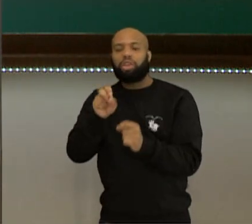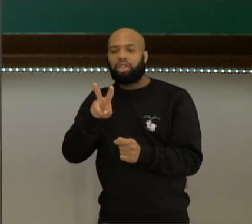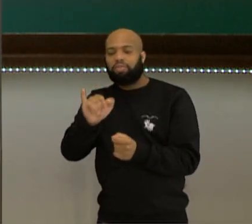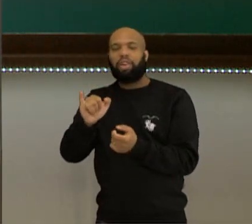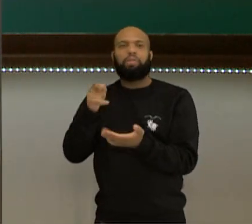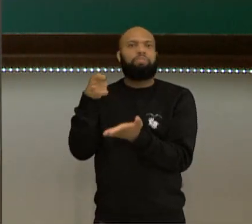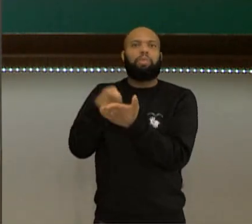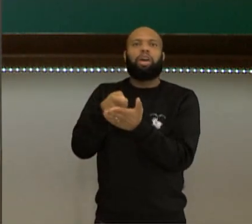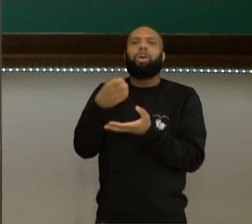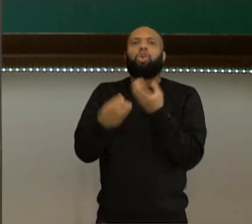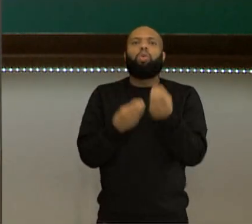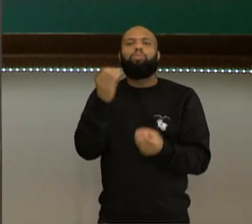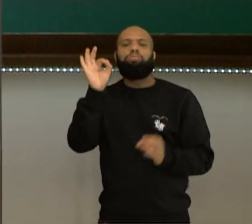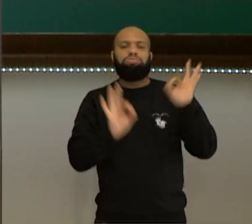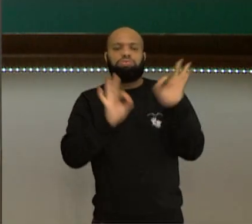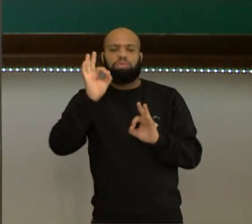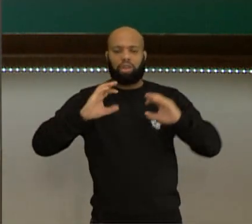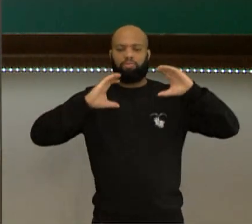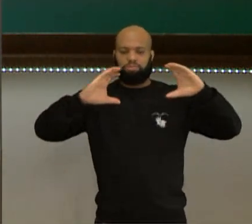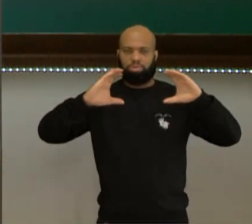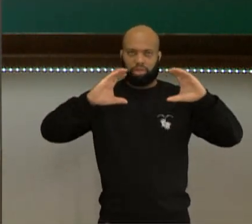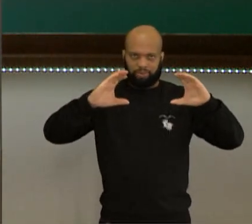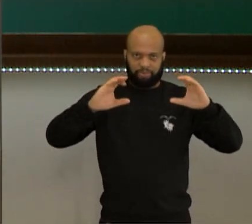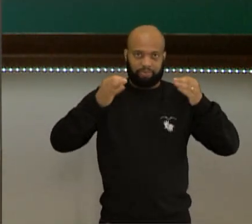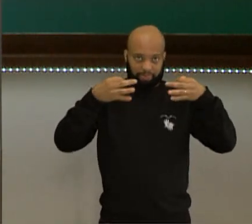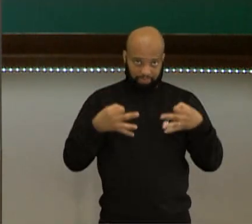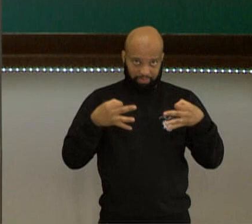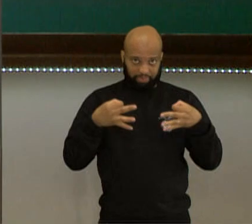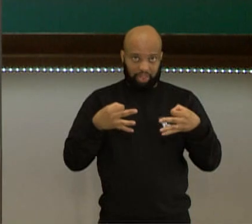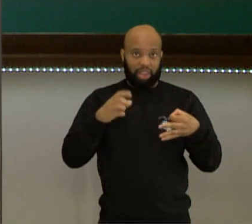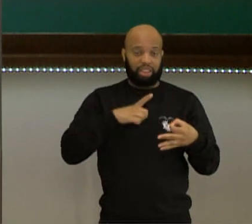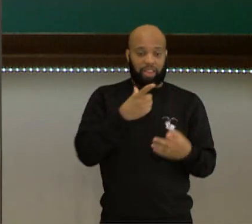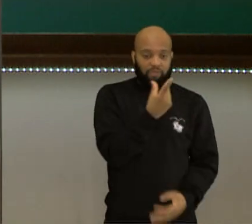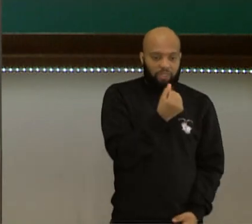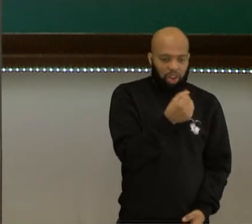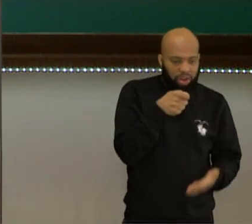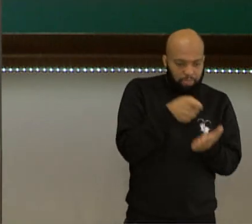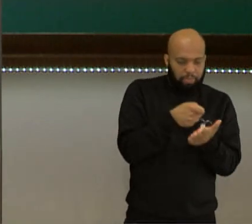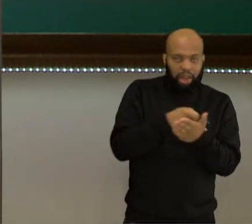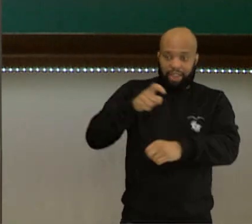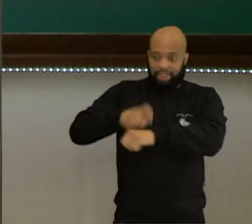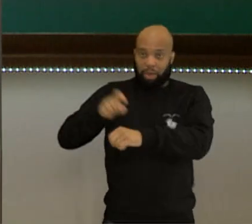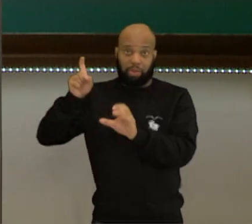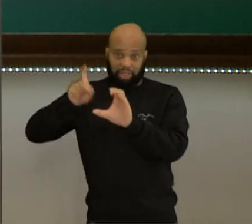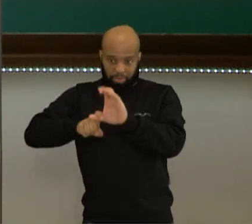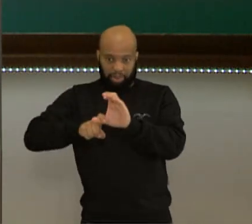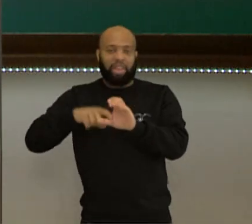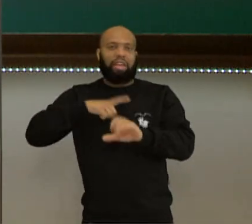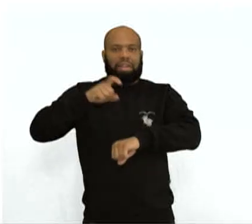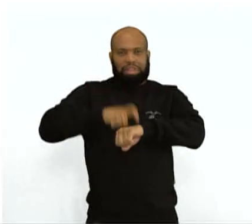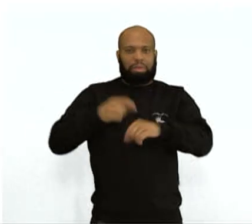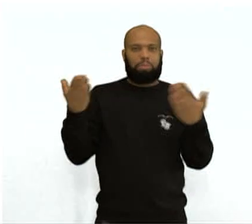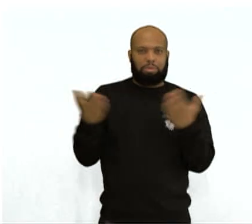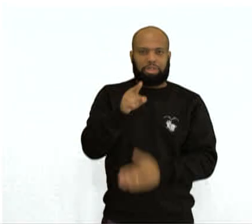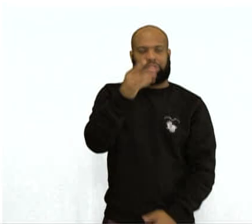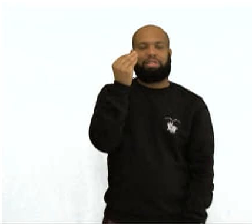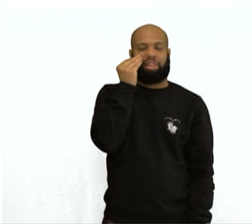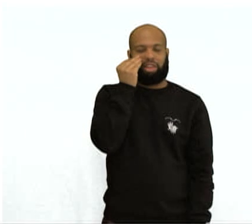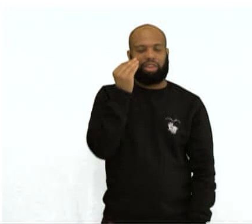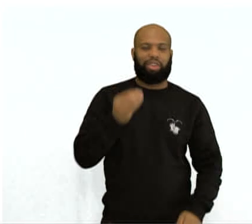Então, escreva a lei que relaciona o preço a ser pago, preço P a ser pago, e o número